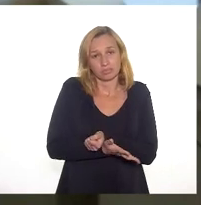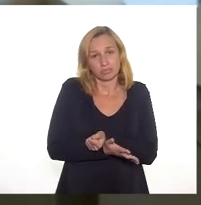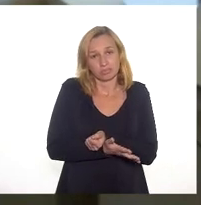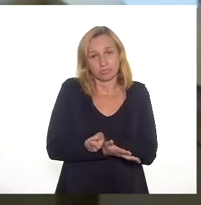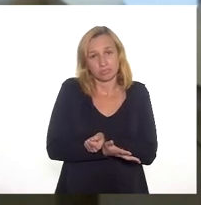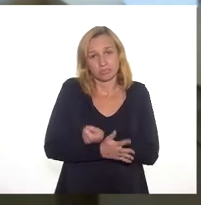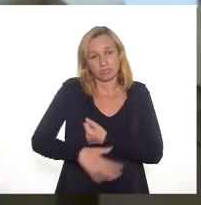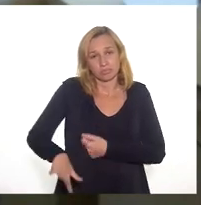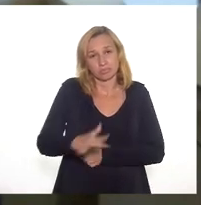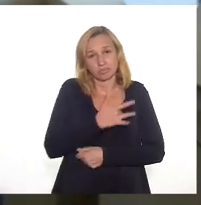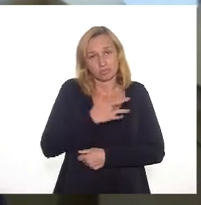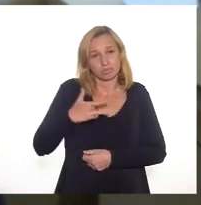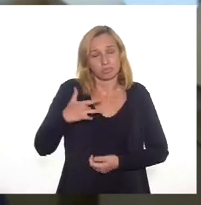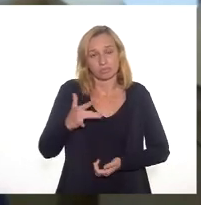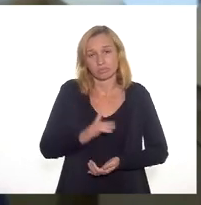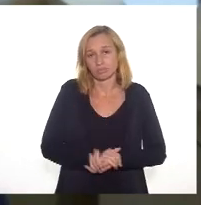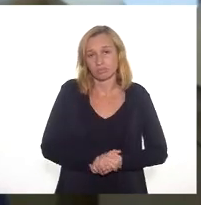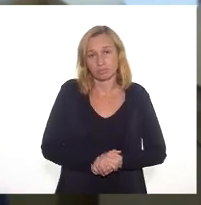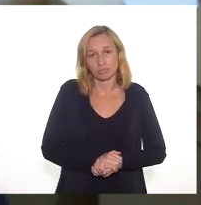de corrupção.